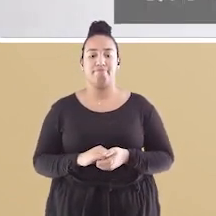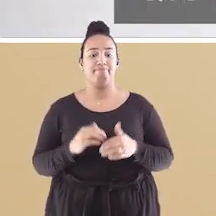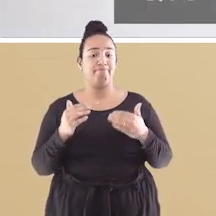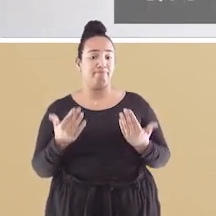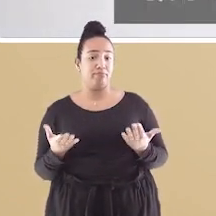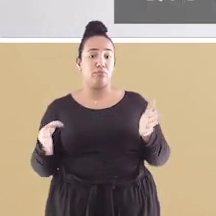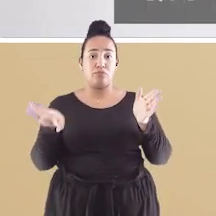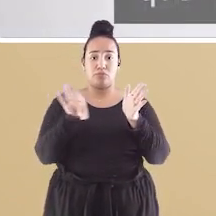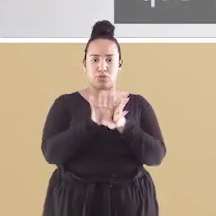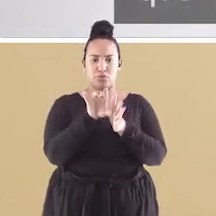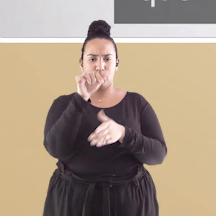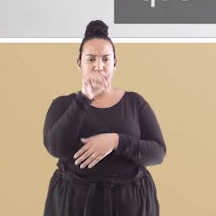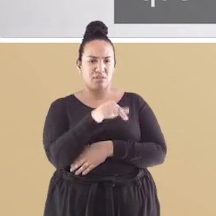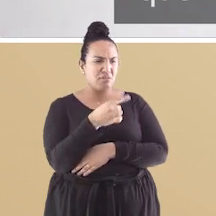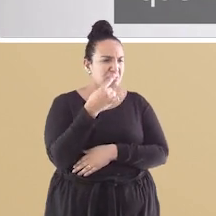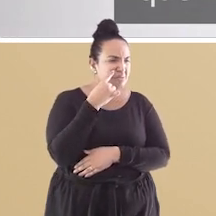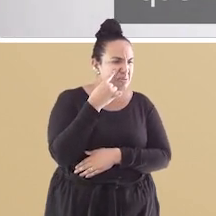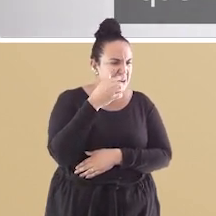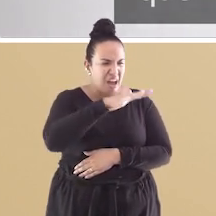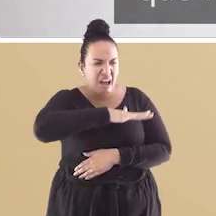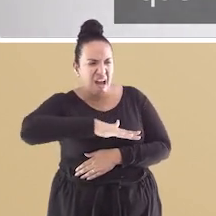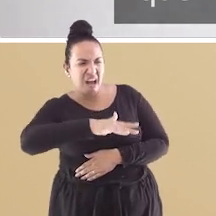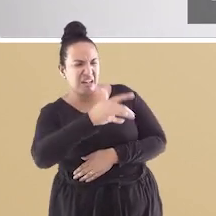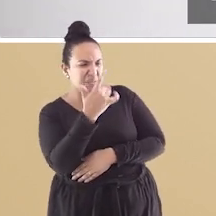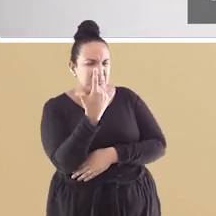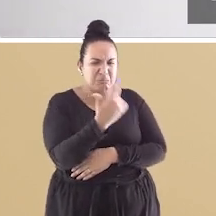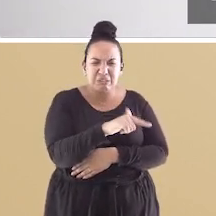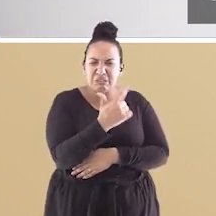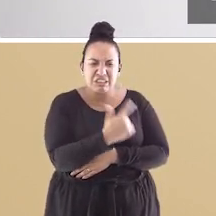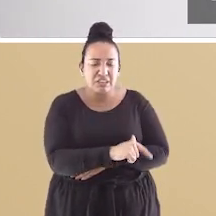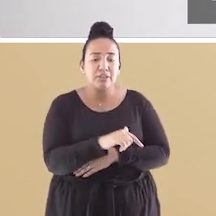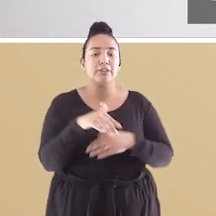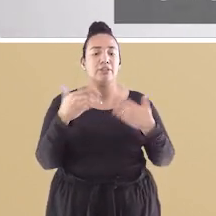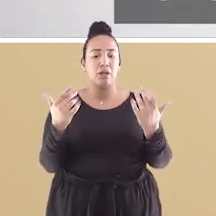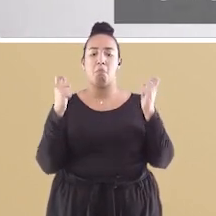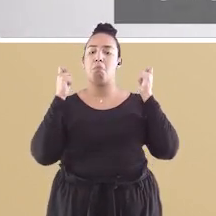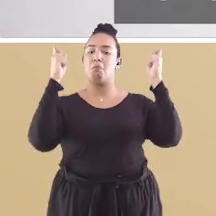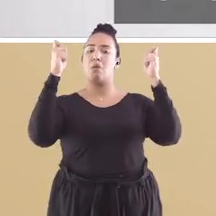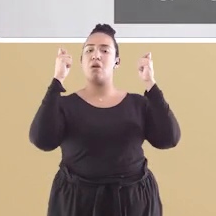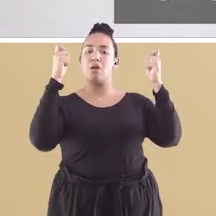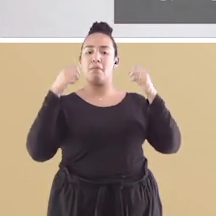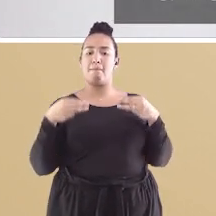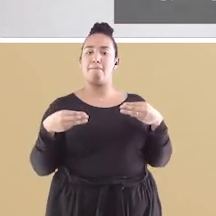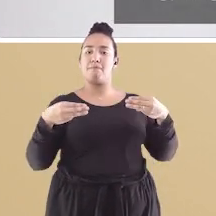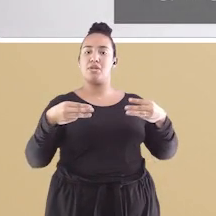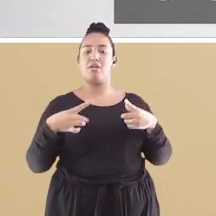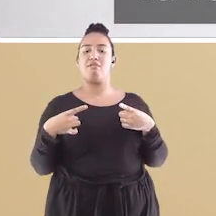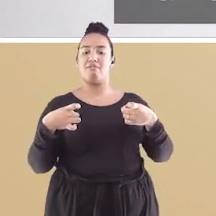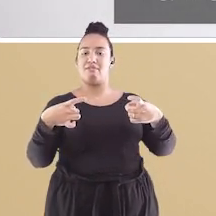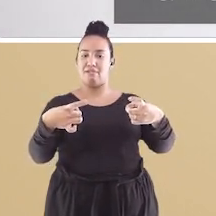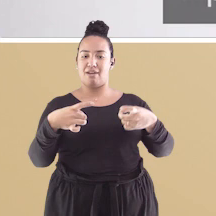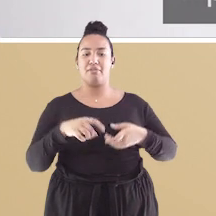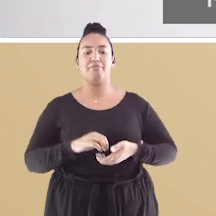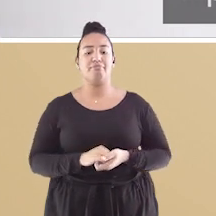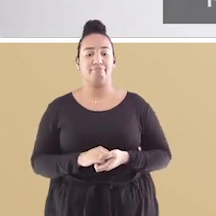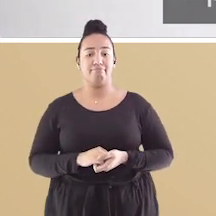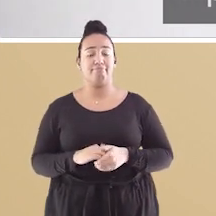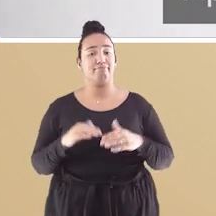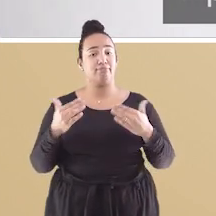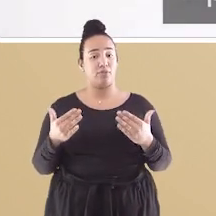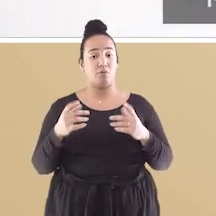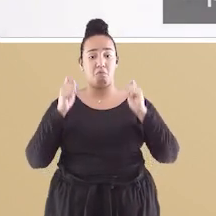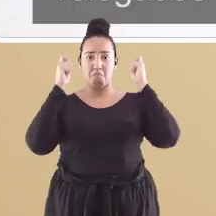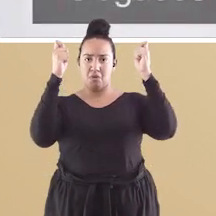Quando chegaram e descobriram que não existia terra prometida, eles fizeram um protesto na frente do Ministério de Guerra. Após